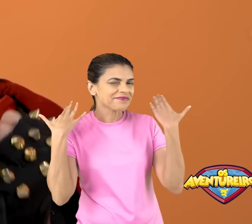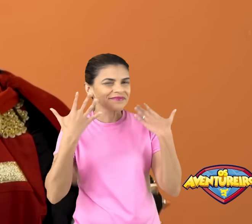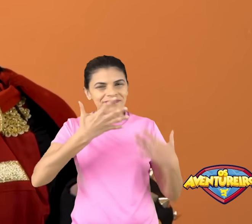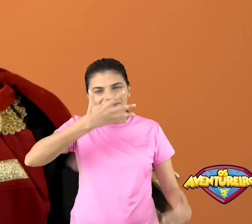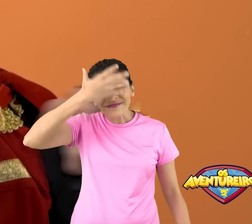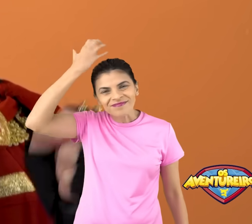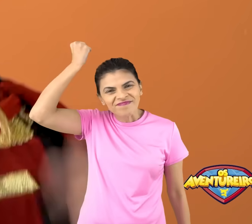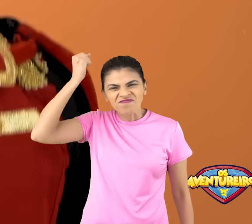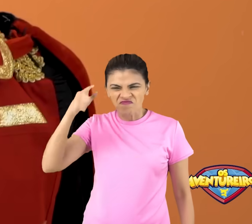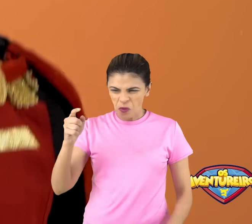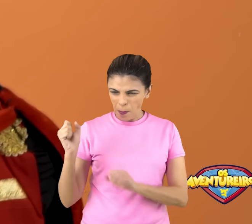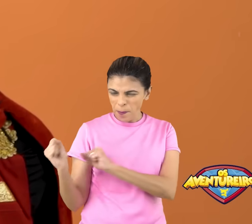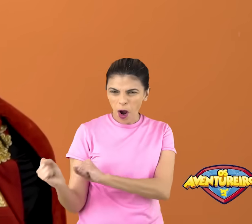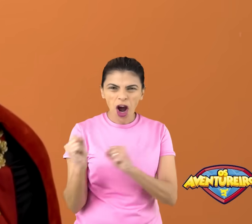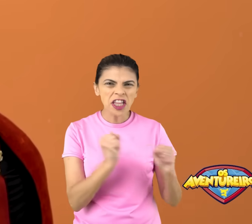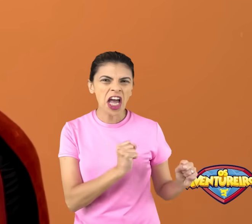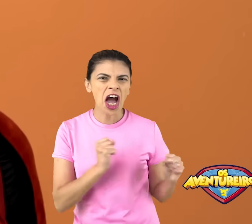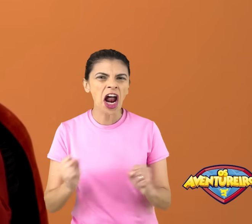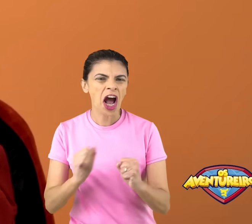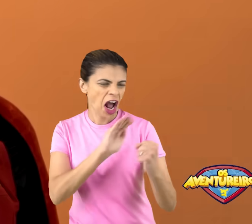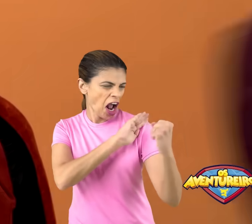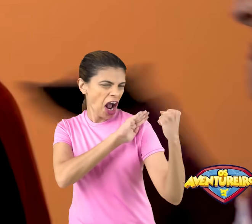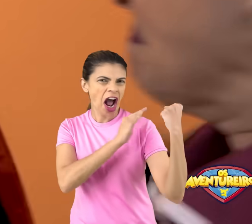Como você é poderosa!